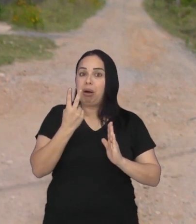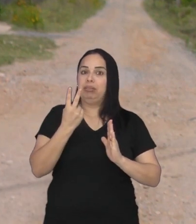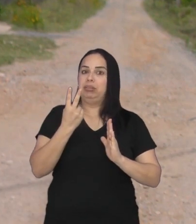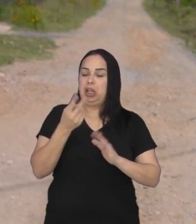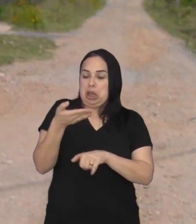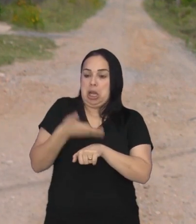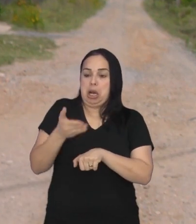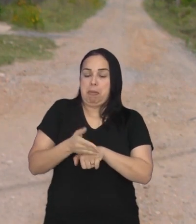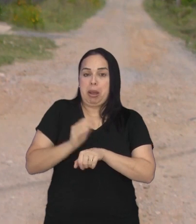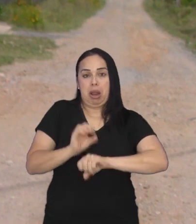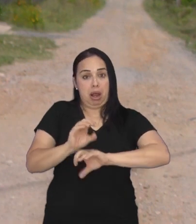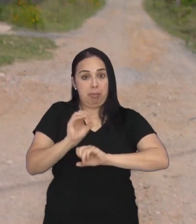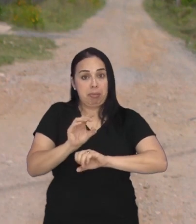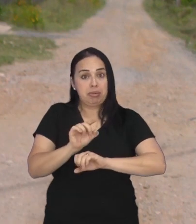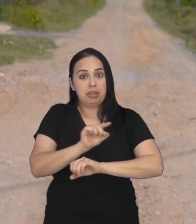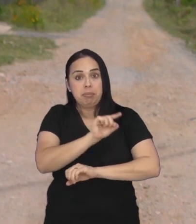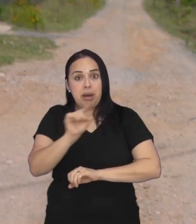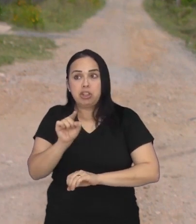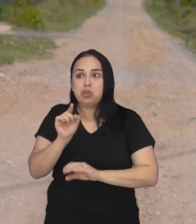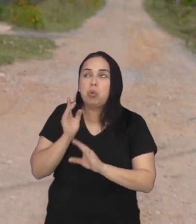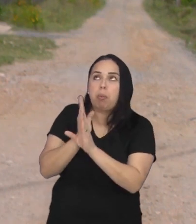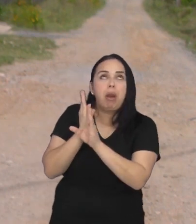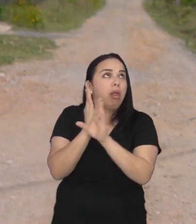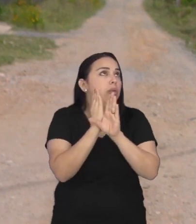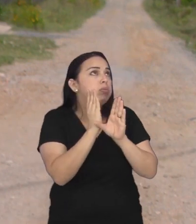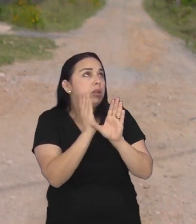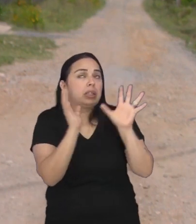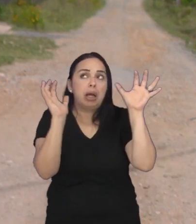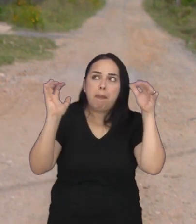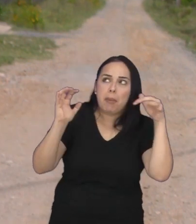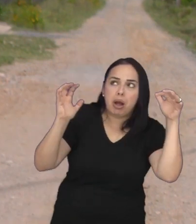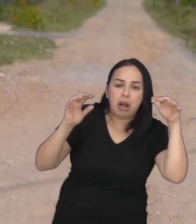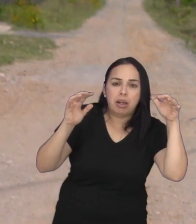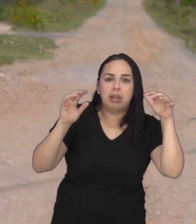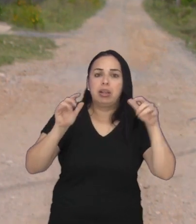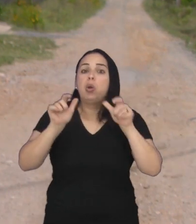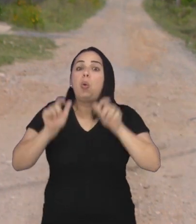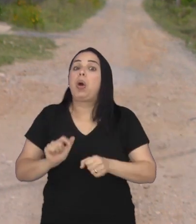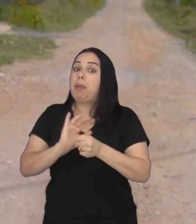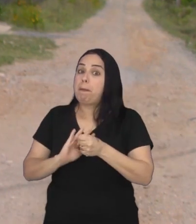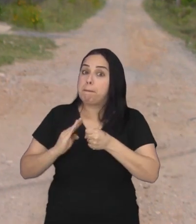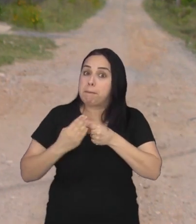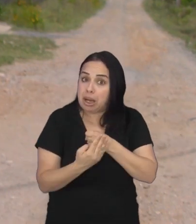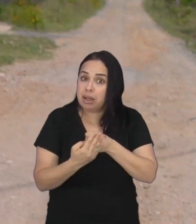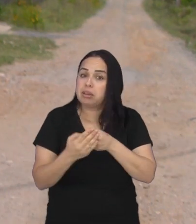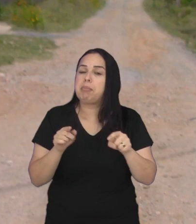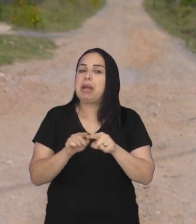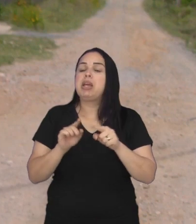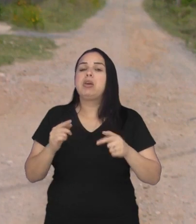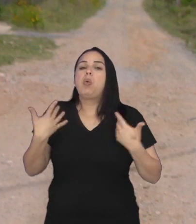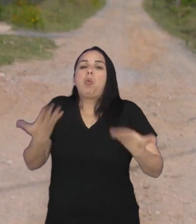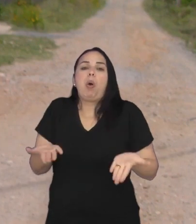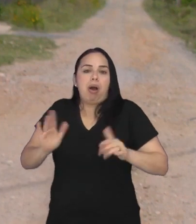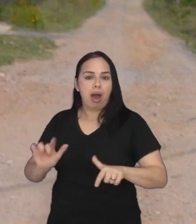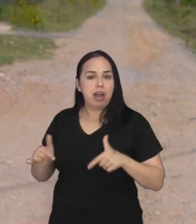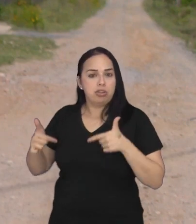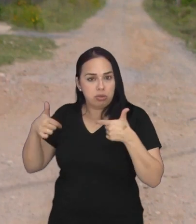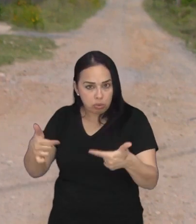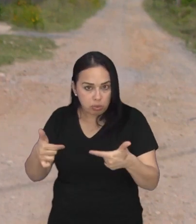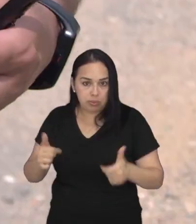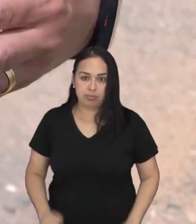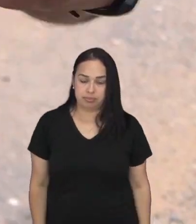crianças que às vezes são a vítima do bullying, para elas se posicionarem, procurarem ajuda, contarem com os adultos da escola, e as